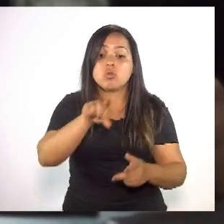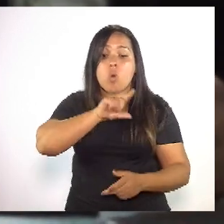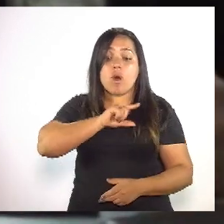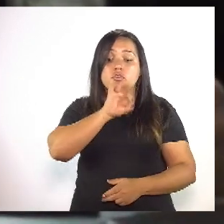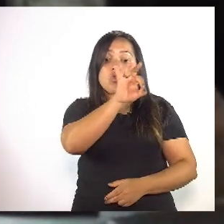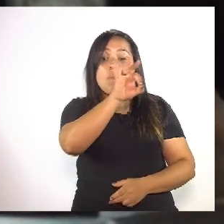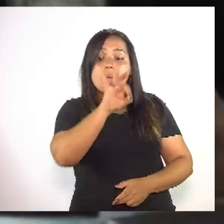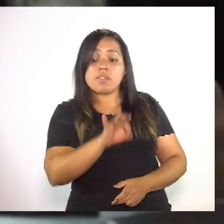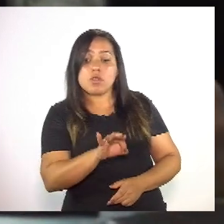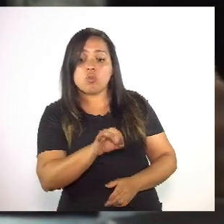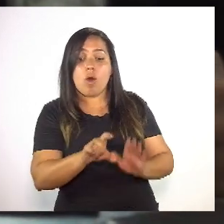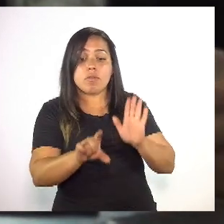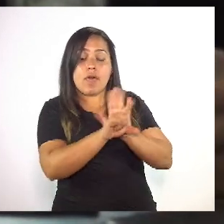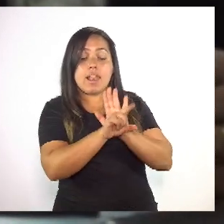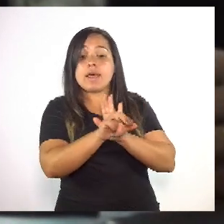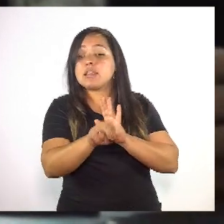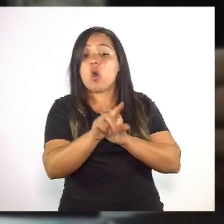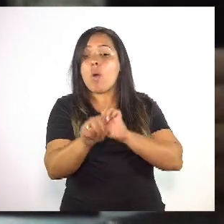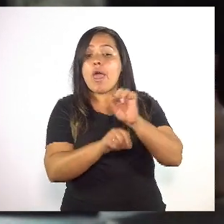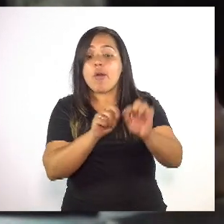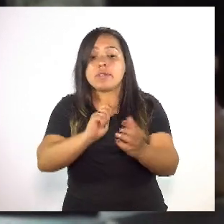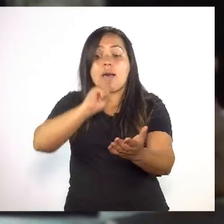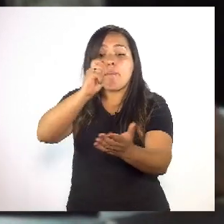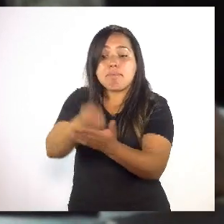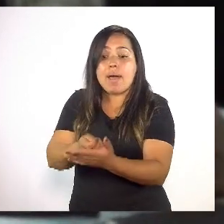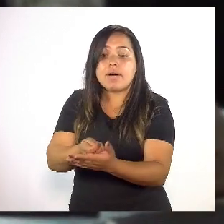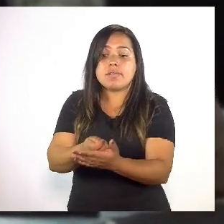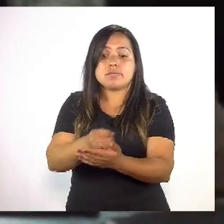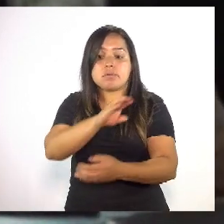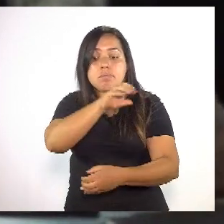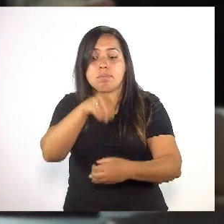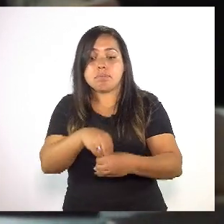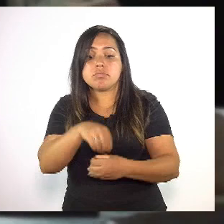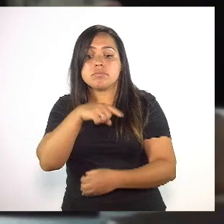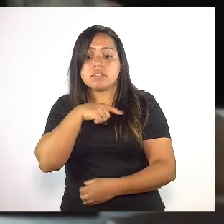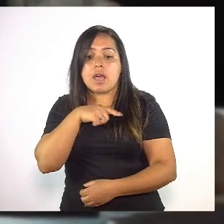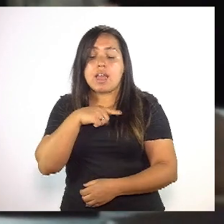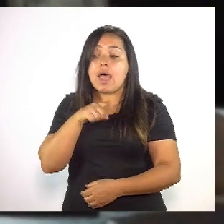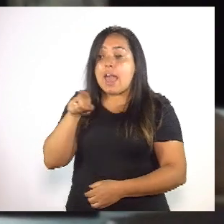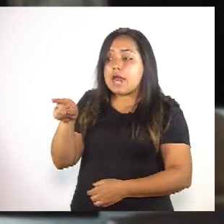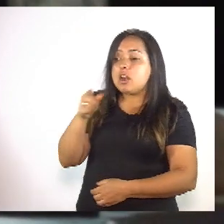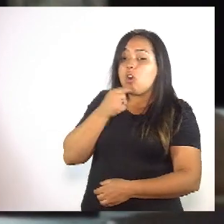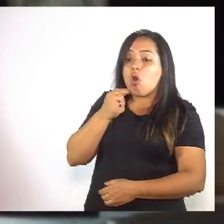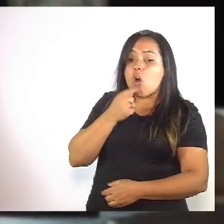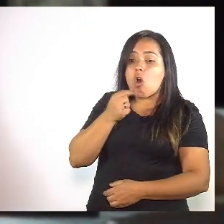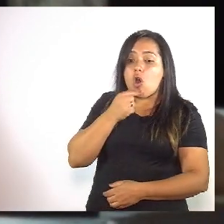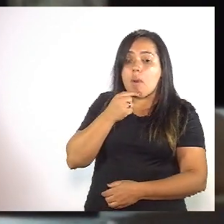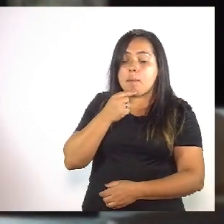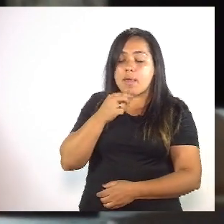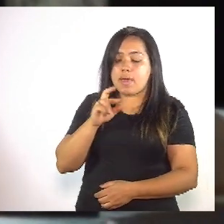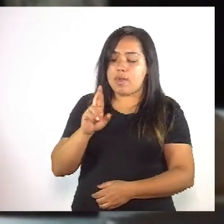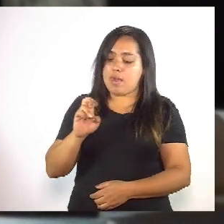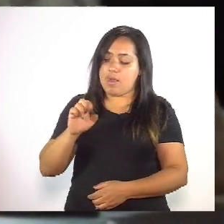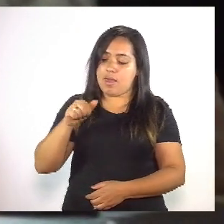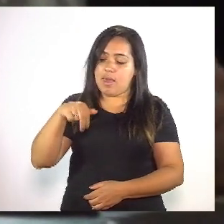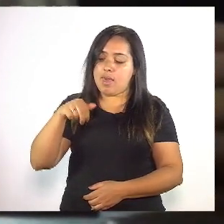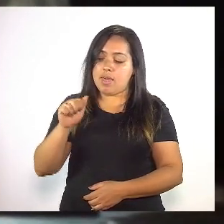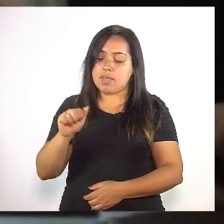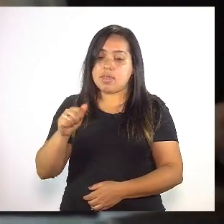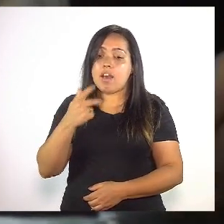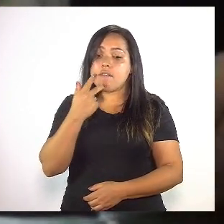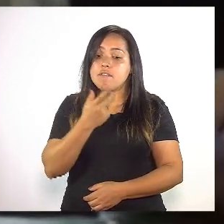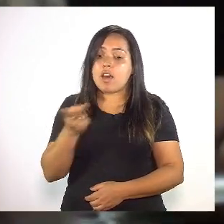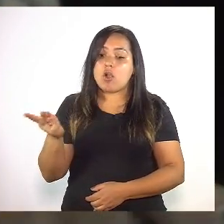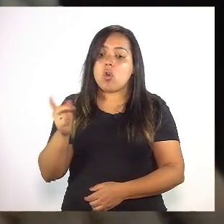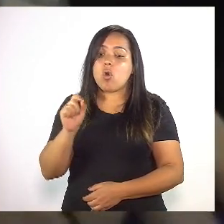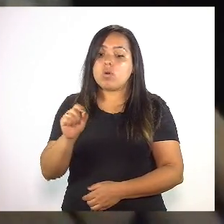não exatamente o que está sendo gasto na ponta. Então, o próprio ponto que o deputado Renan Ferreirinha colocou, que é o acesso à